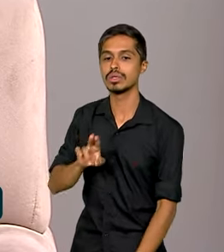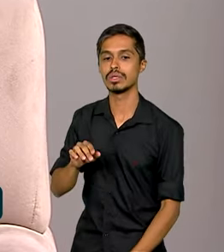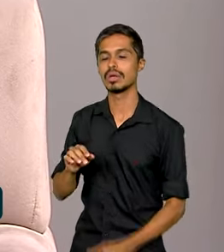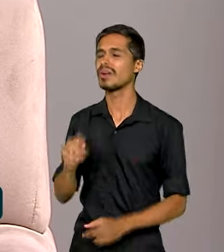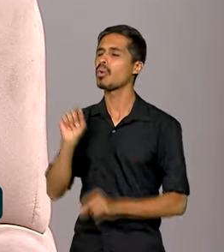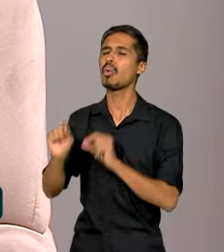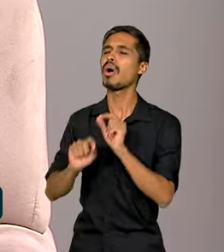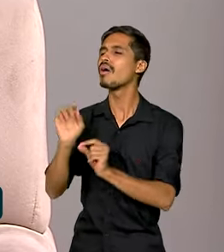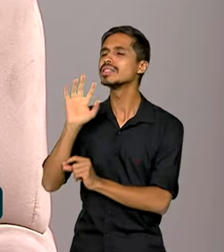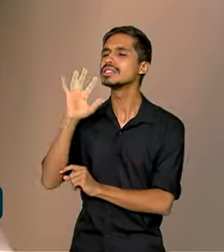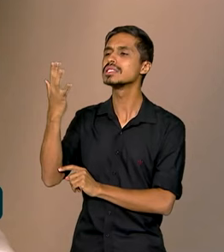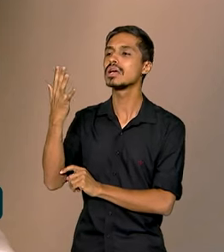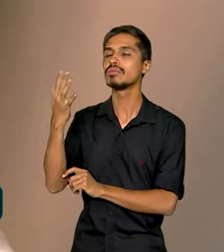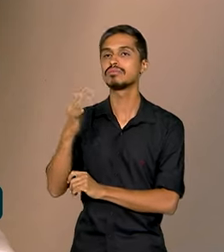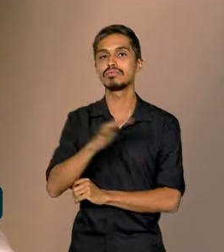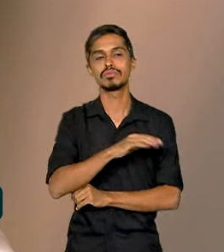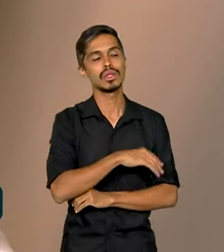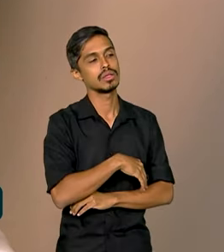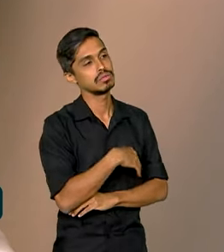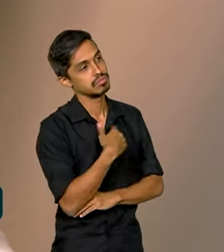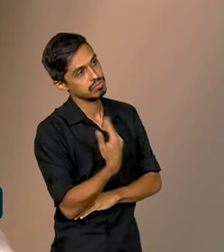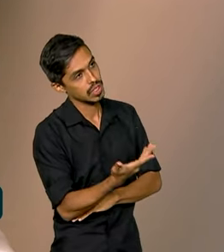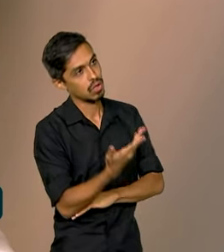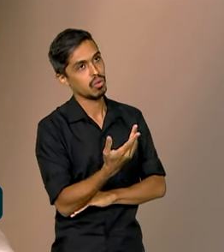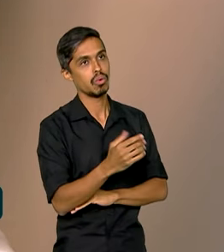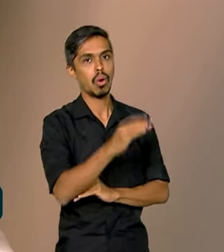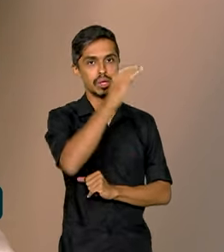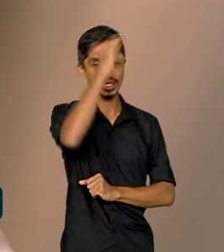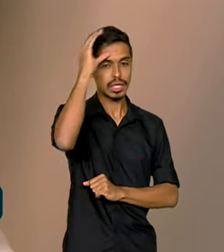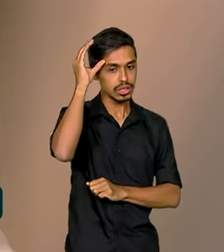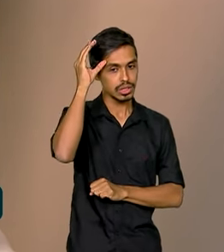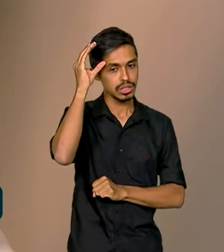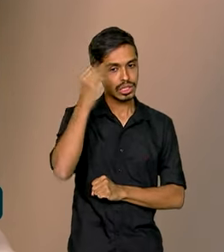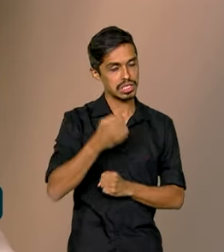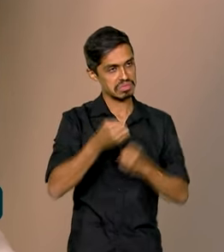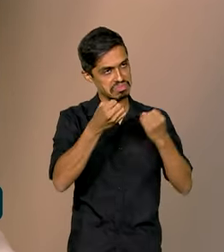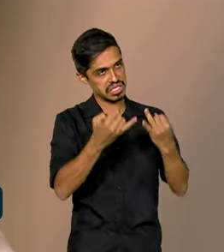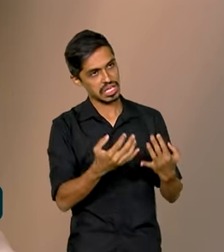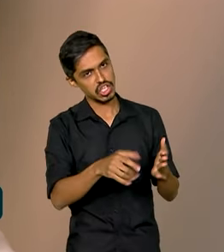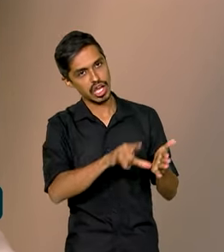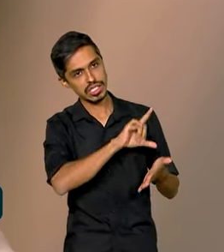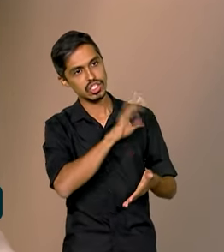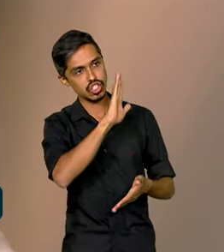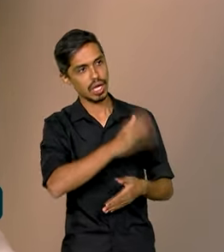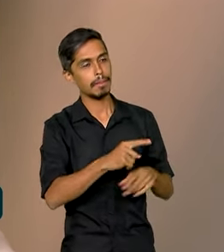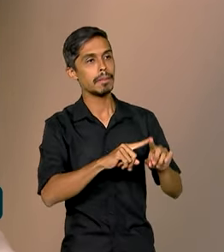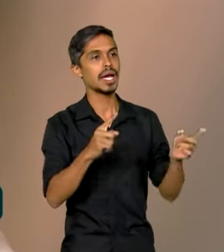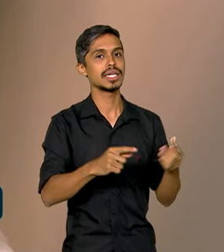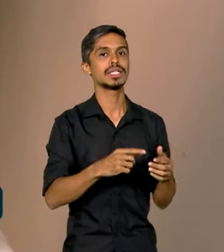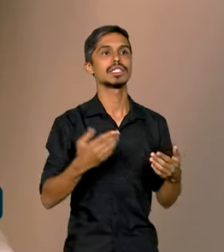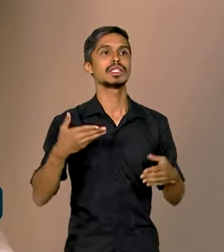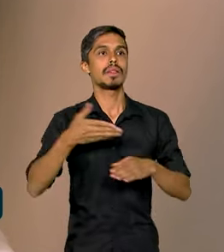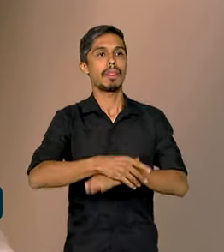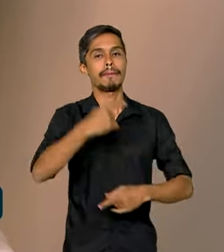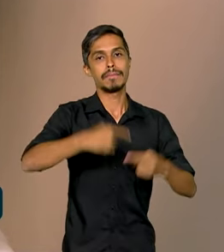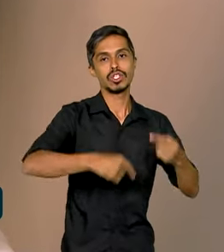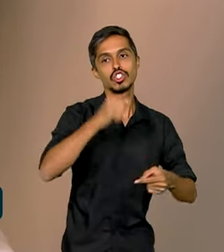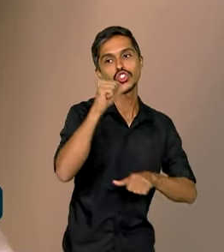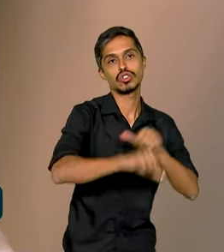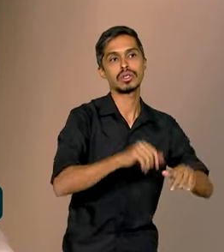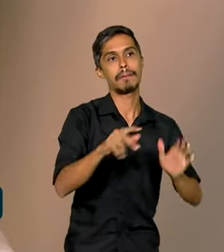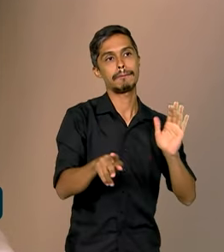solução para esse caso é o o o consumidor ele como eu dizia né ele vai se reportar a política de troca da